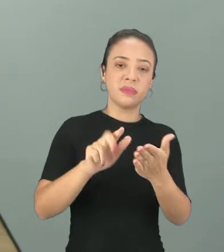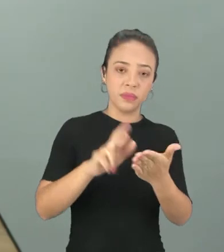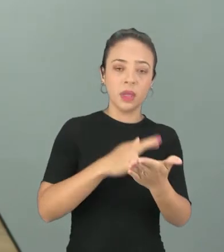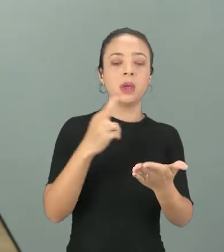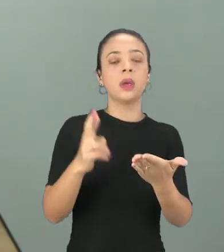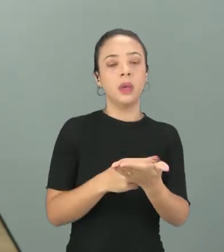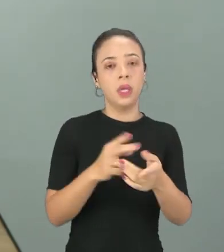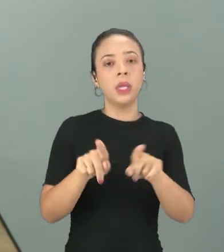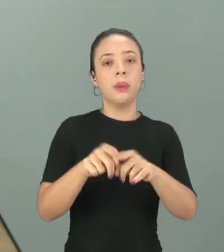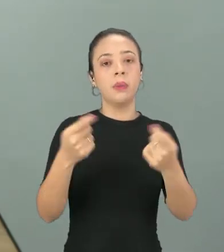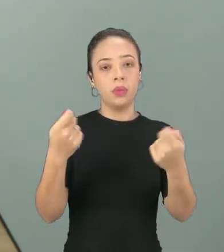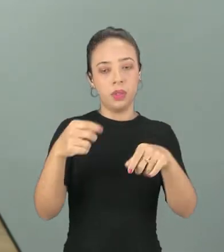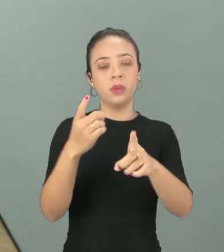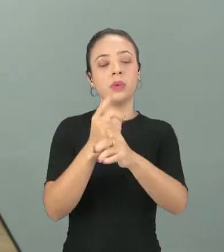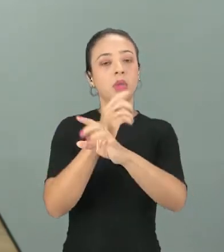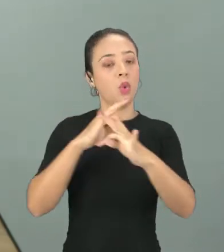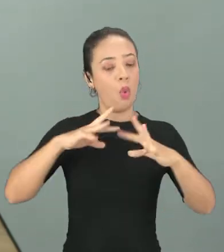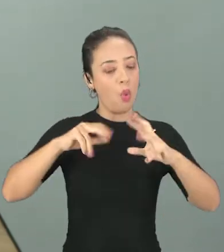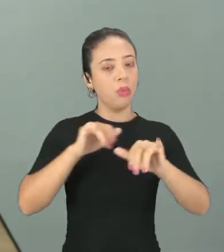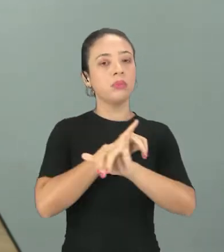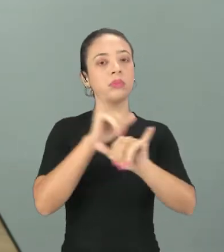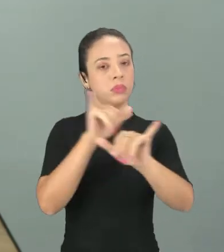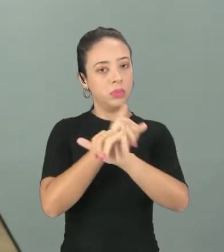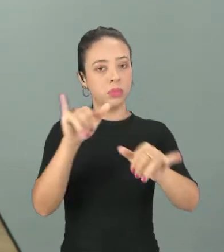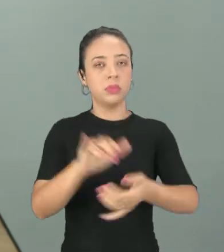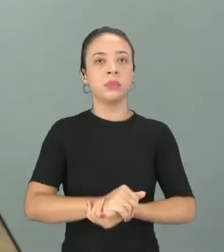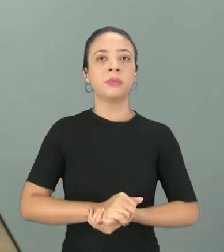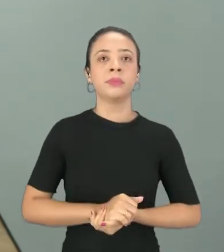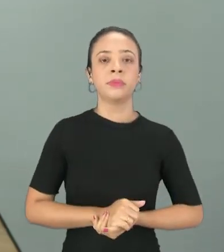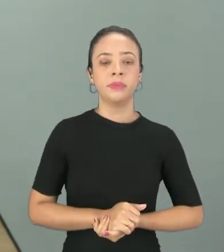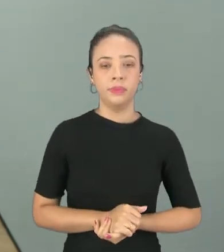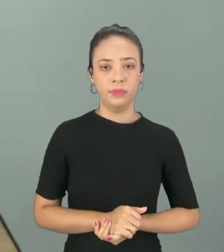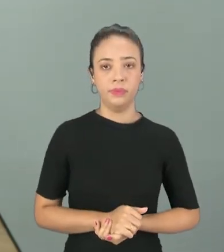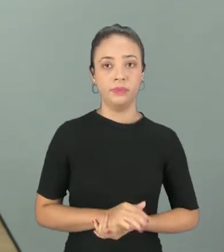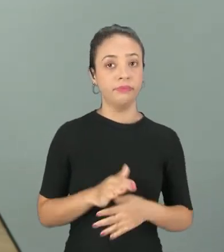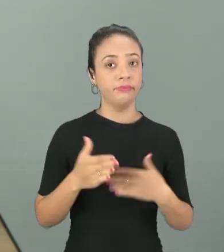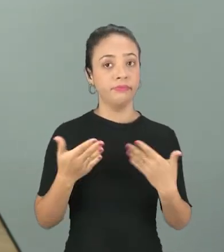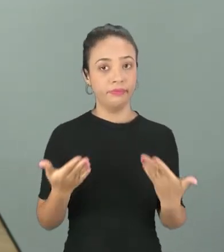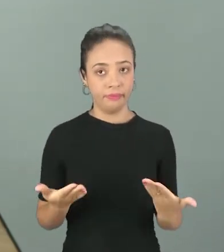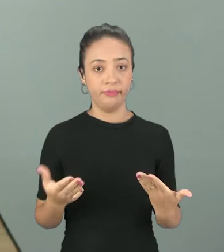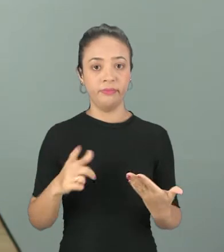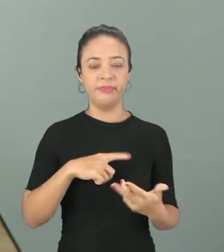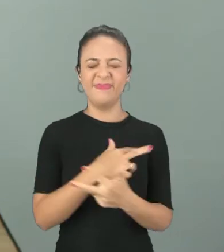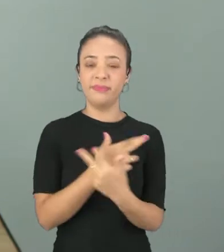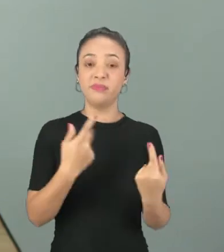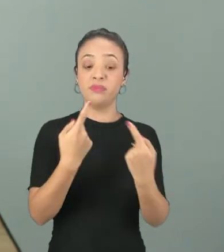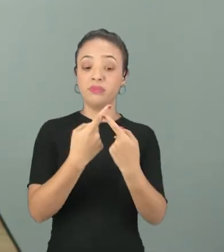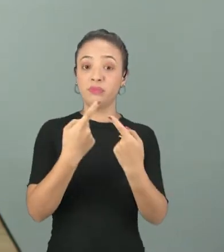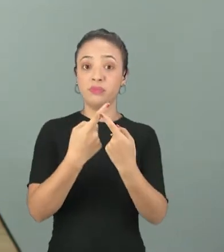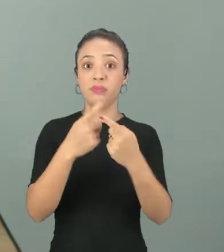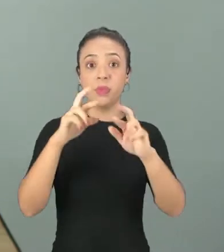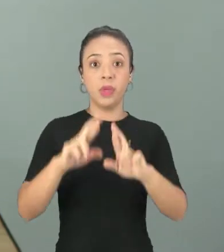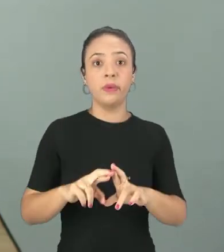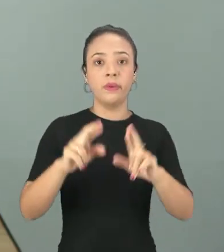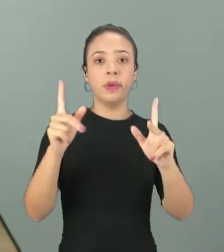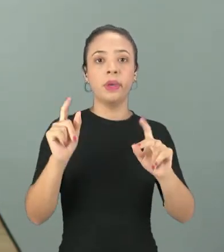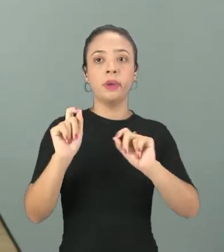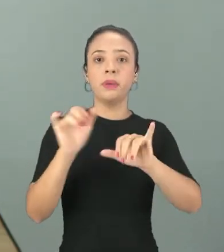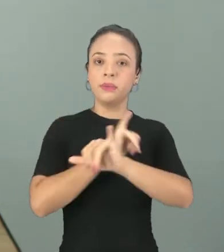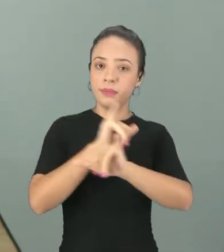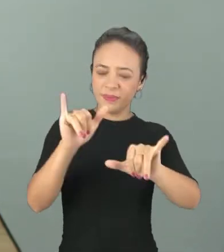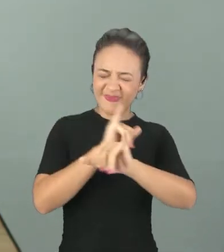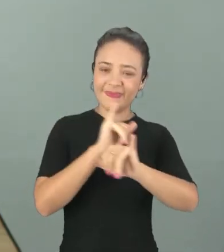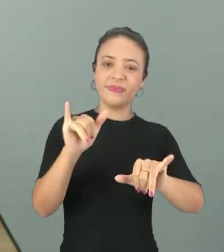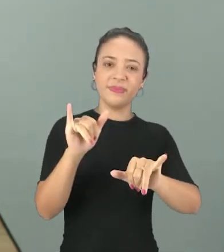possível encontrar notícias, certo? E aí existem vários tipos de notícias